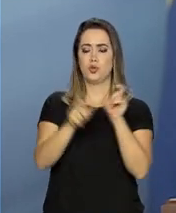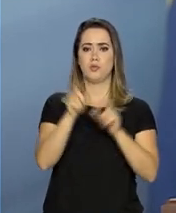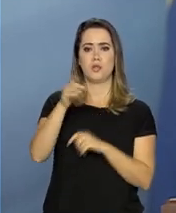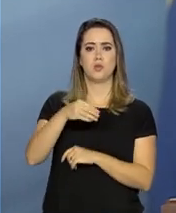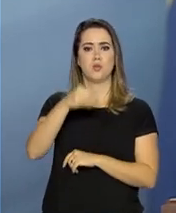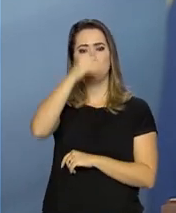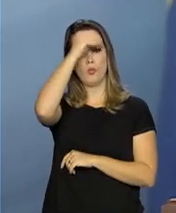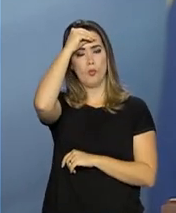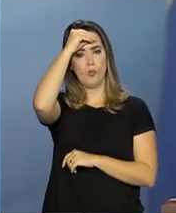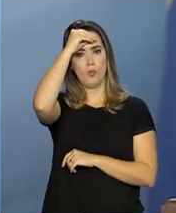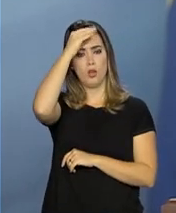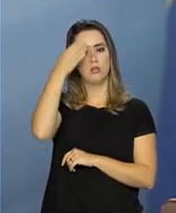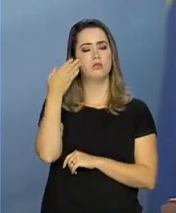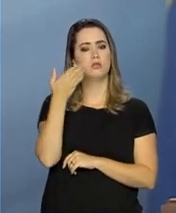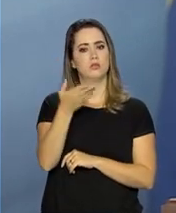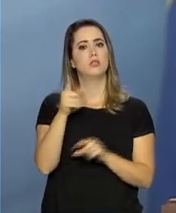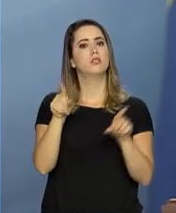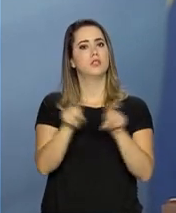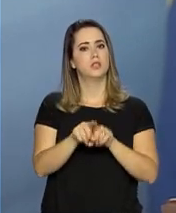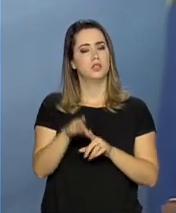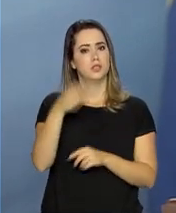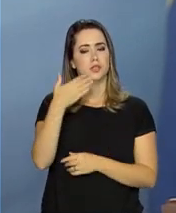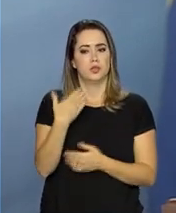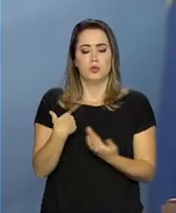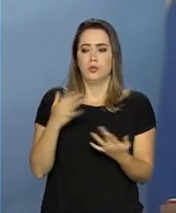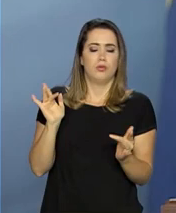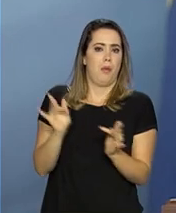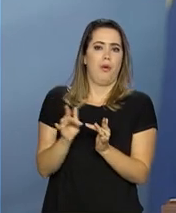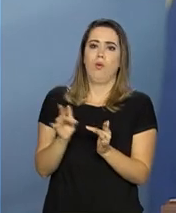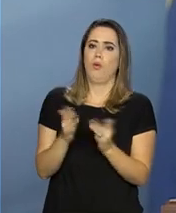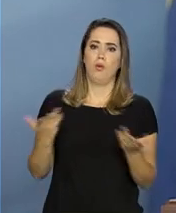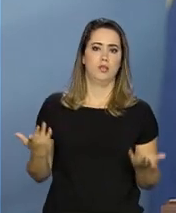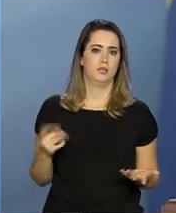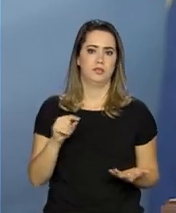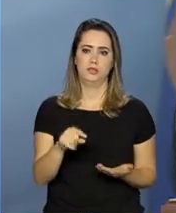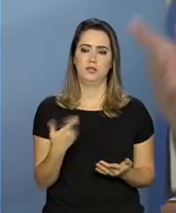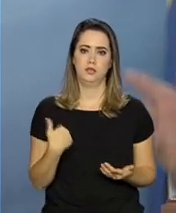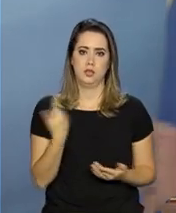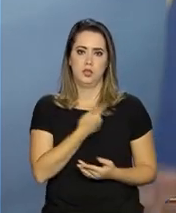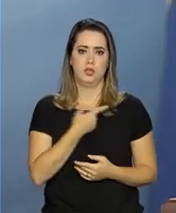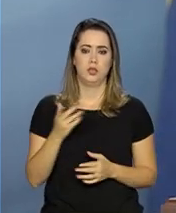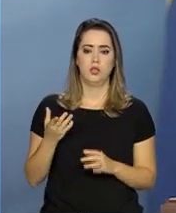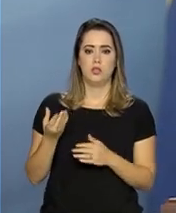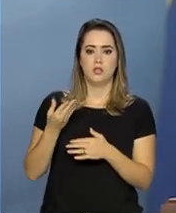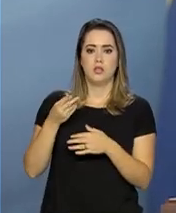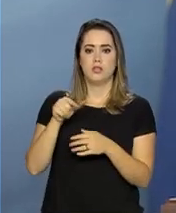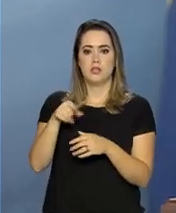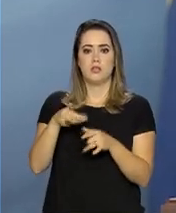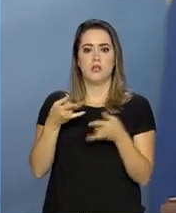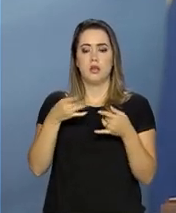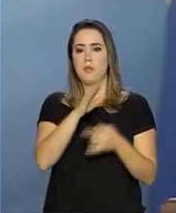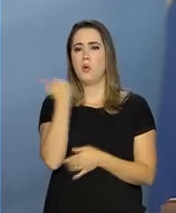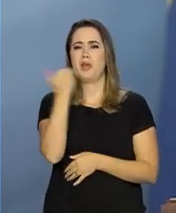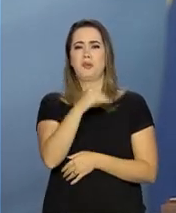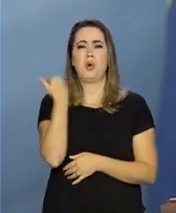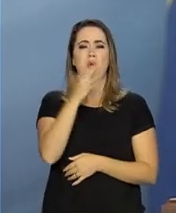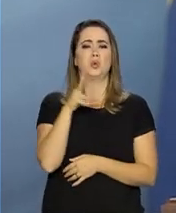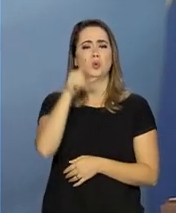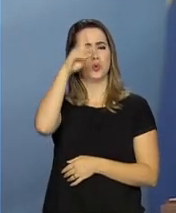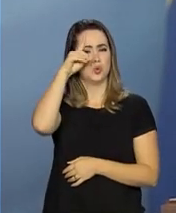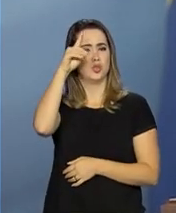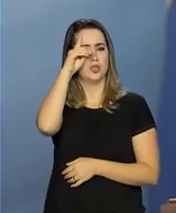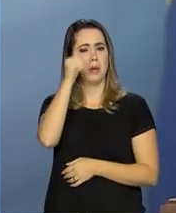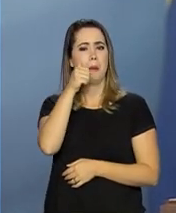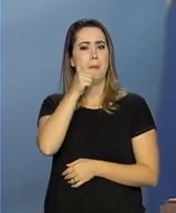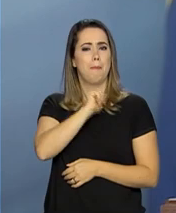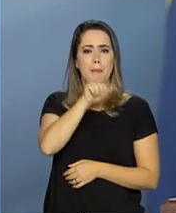inocentes e é intolerável que nós estejamos enterrando pais e mães de família,